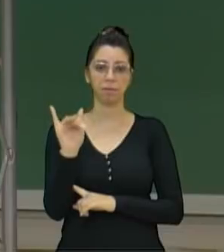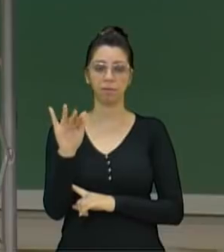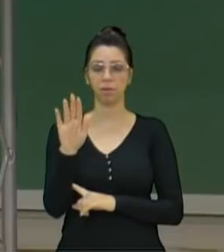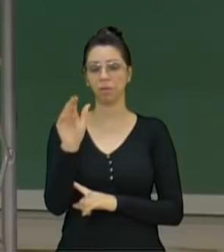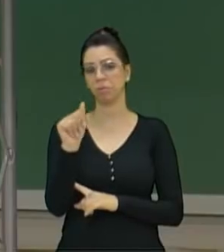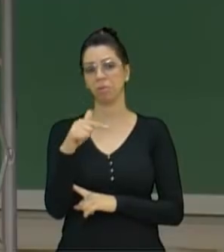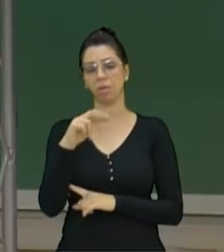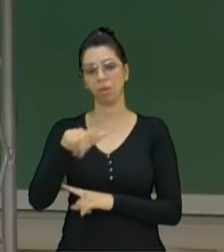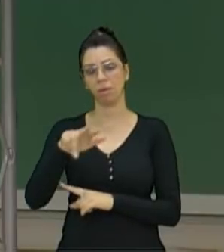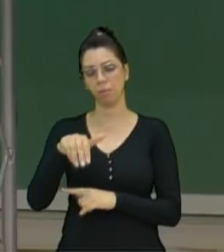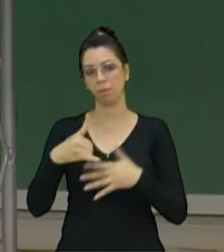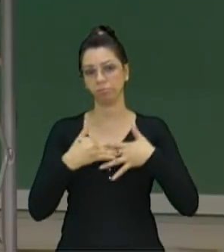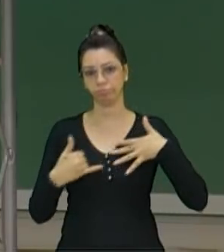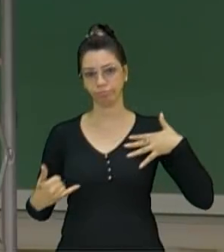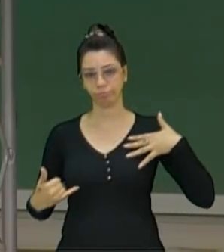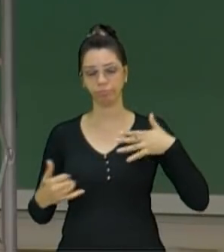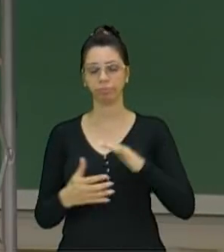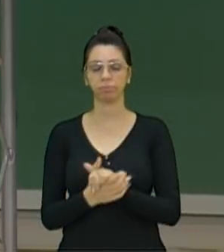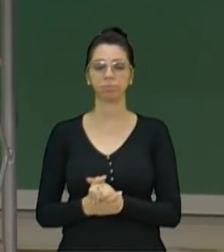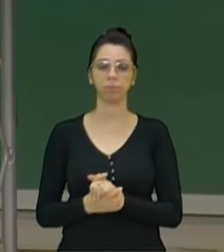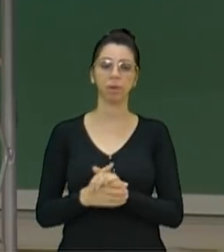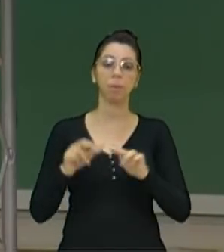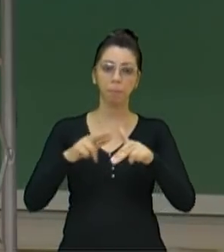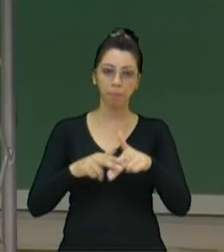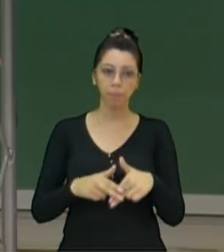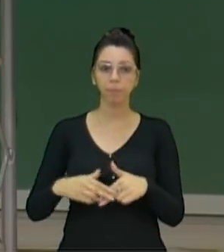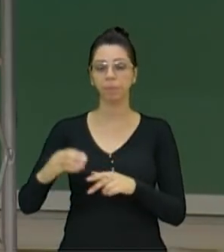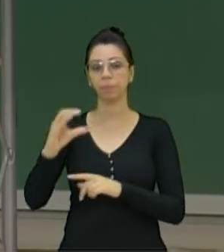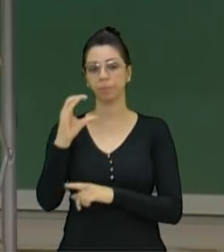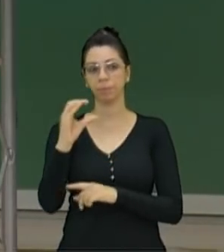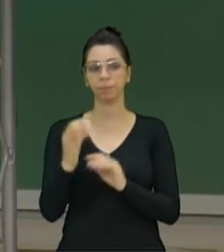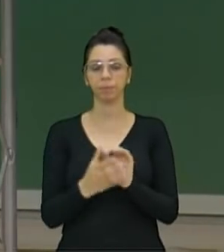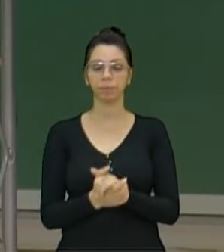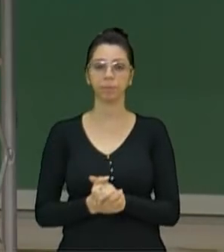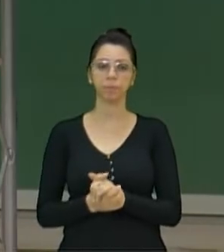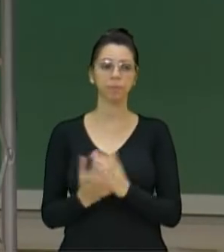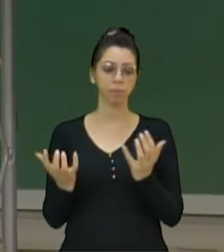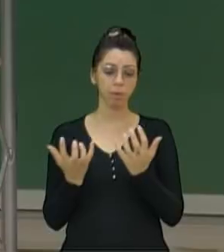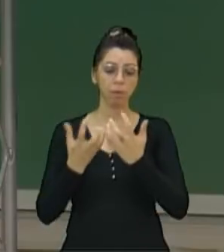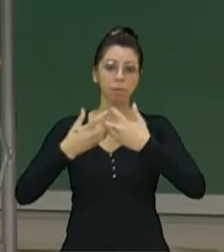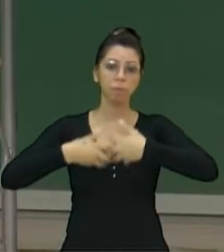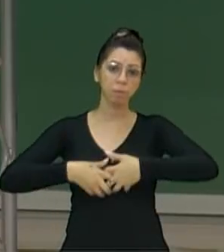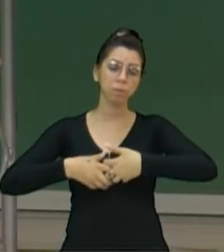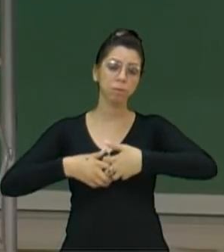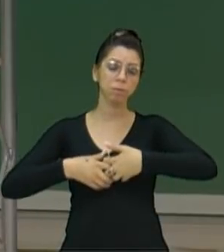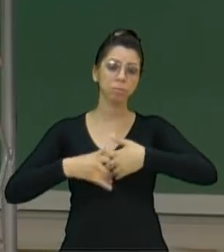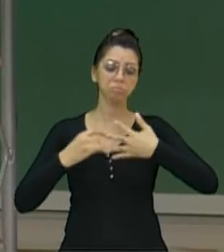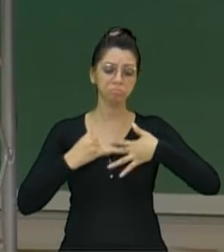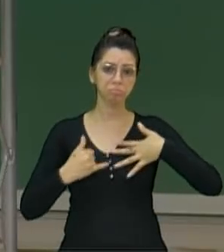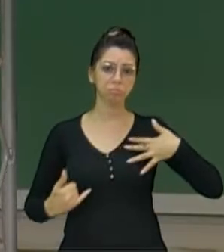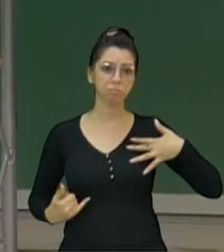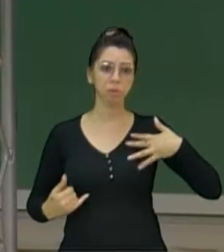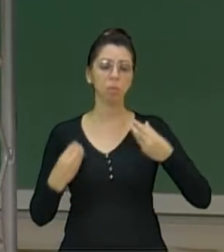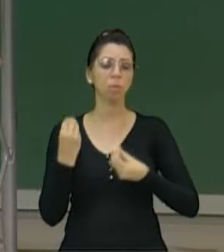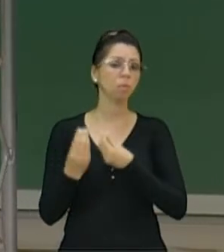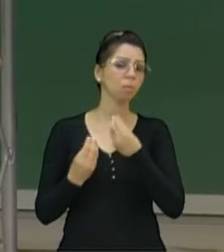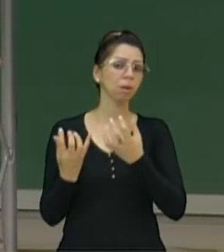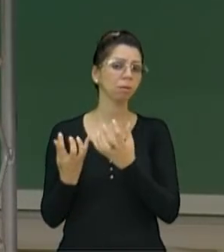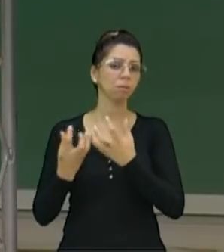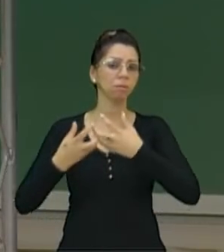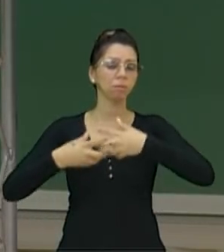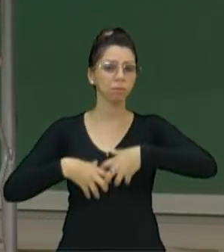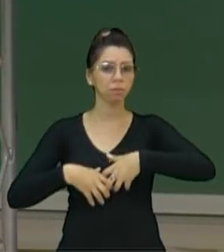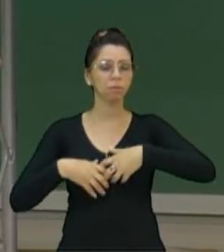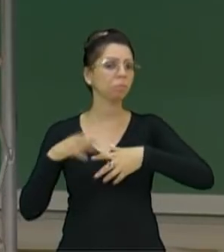sistema linfático, tá? Então por isso que era C. E quanto ao funcionamento do sistema linfático, como é que funciona, o